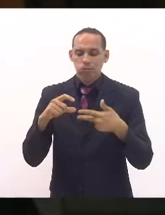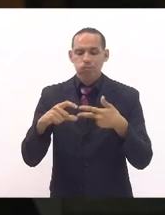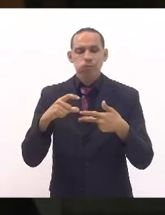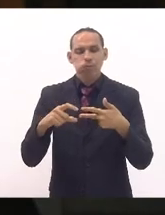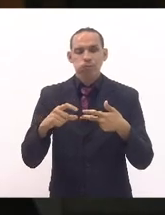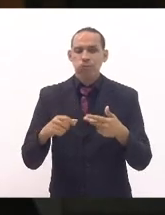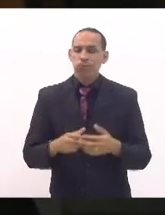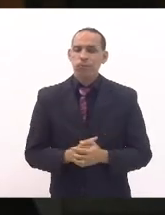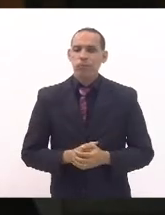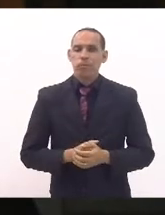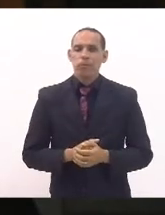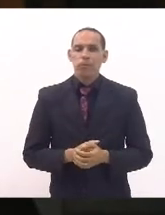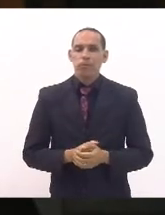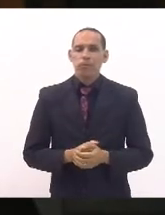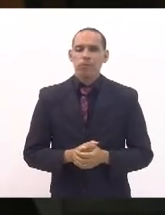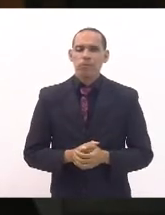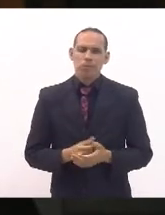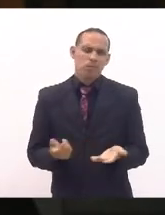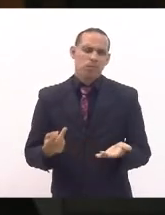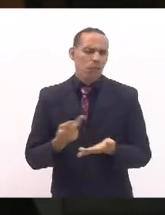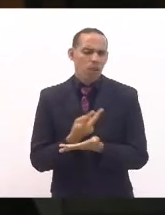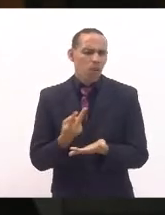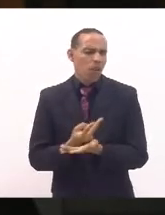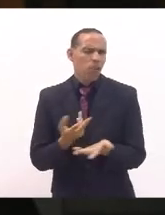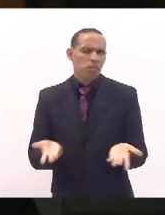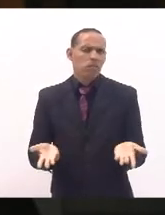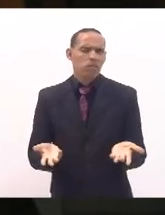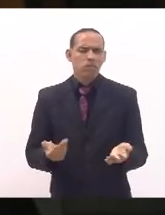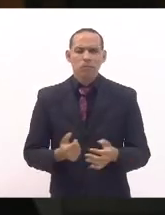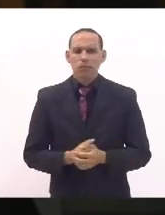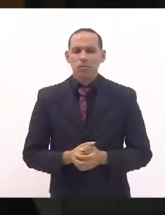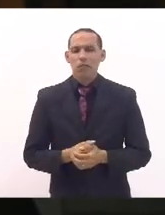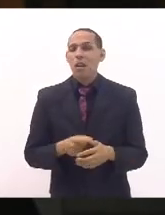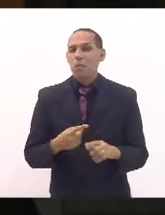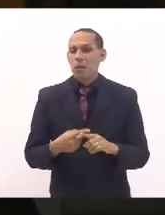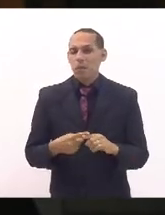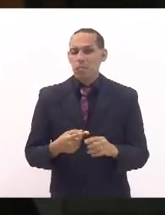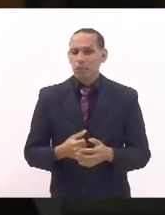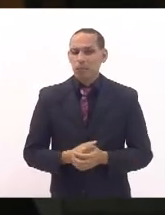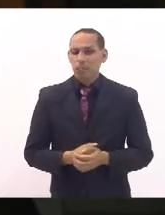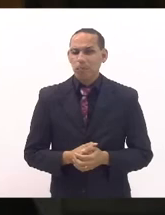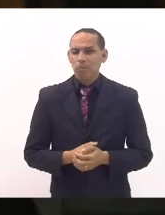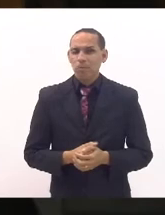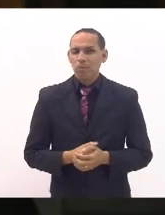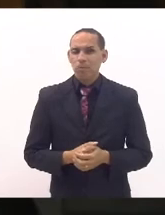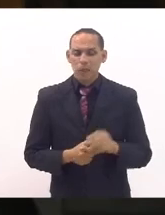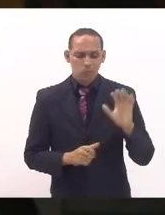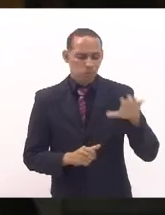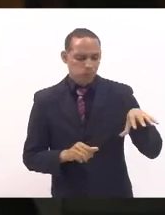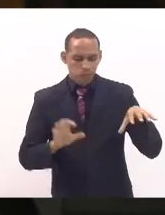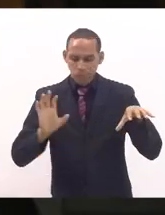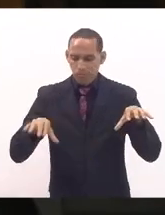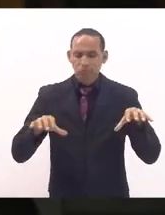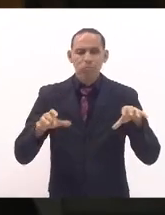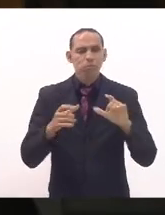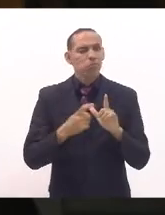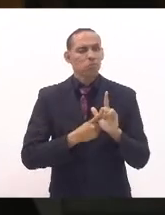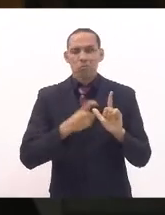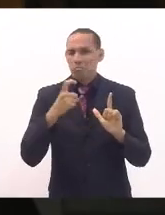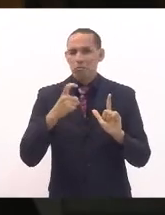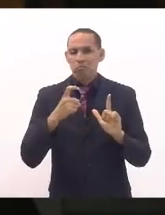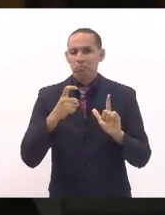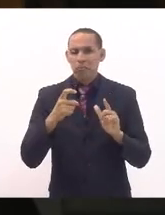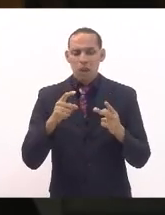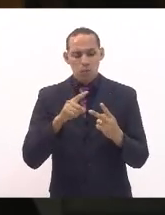Executivo. Um ledo engano, porque as agências são autônomas e não